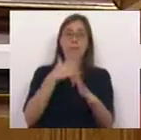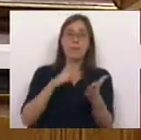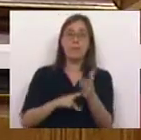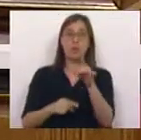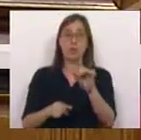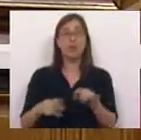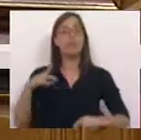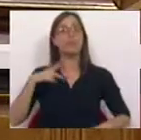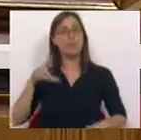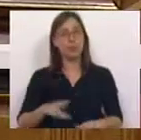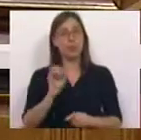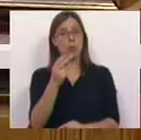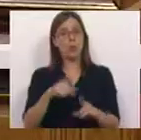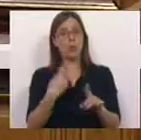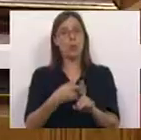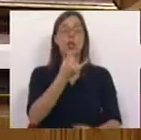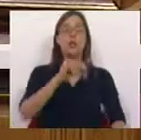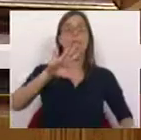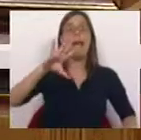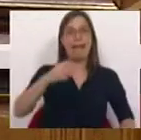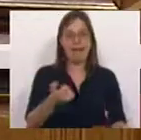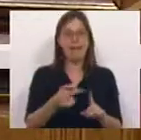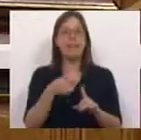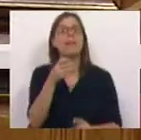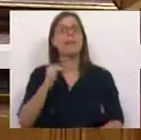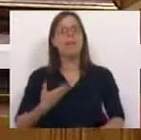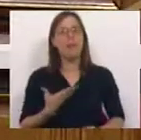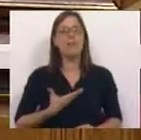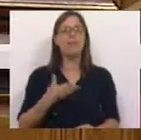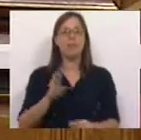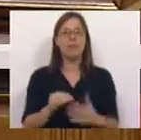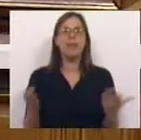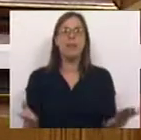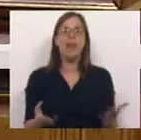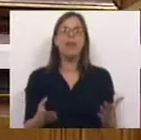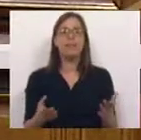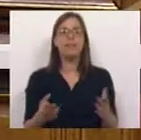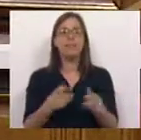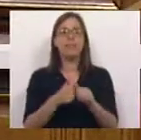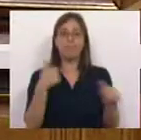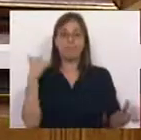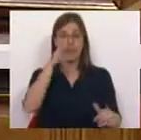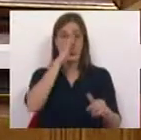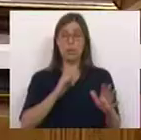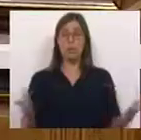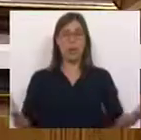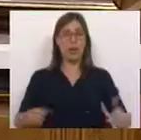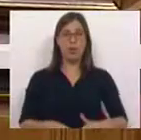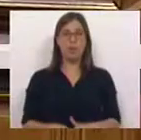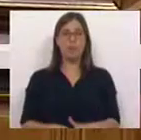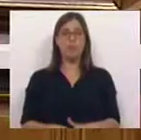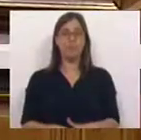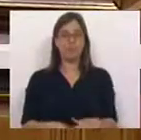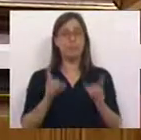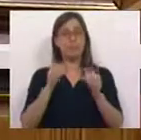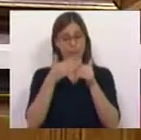motivos que os portugueses, em outubro de 2015, colocaram o PSD e o CDS longe do Governo, muito longe.